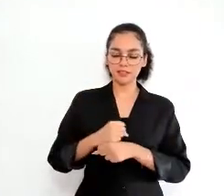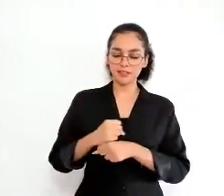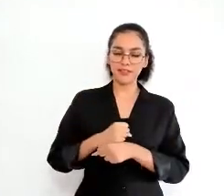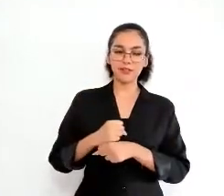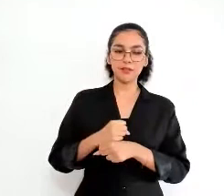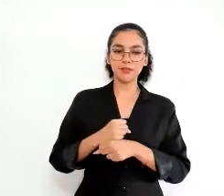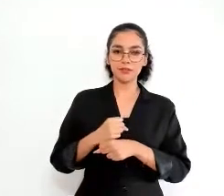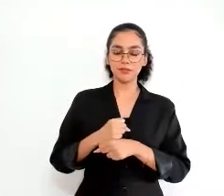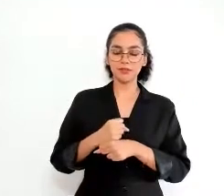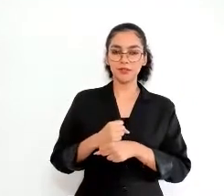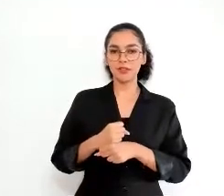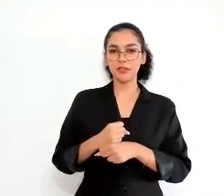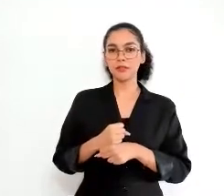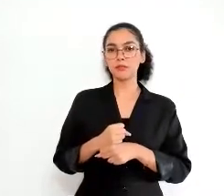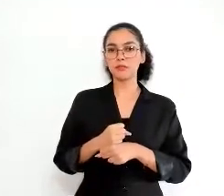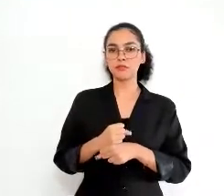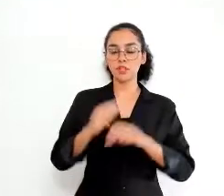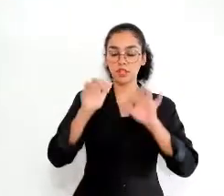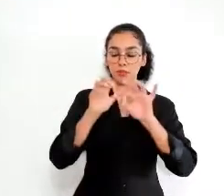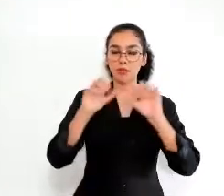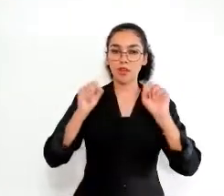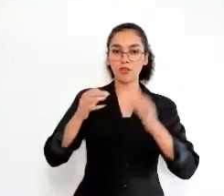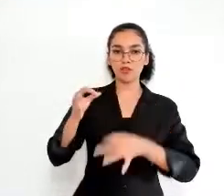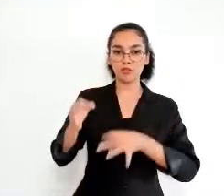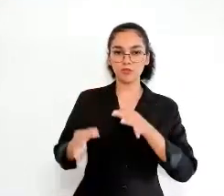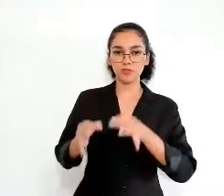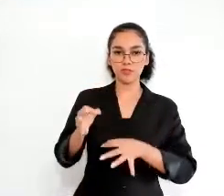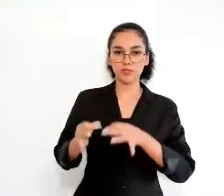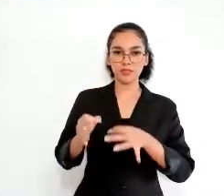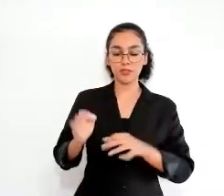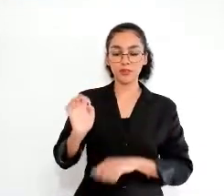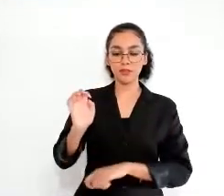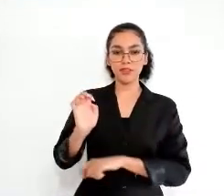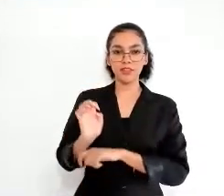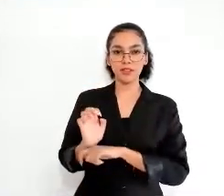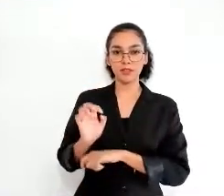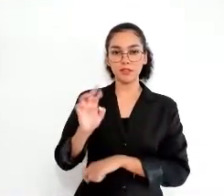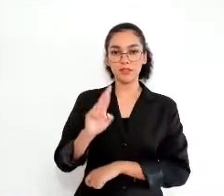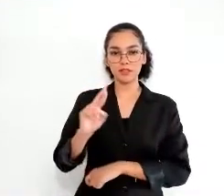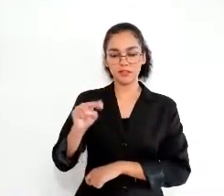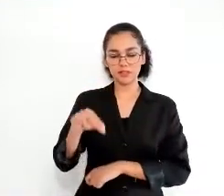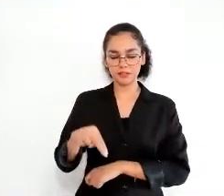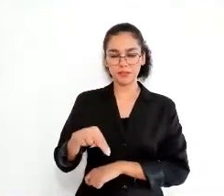do Tribunal de Justiça do Estado do Rio Grande do Norte,